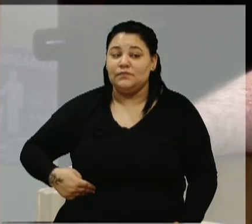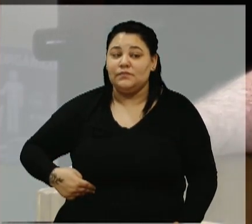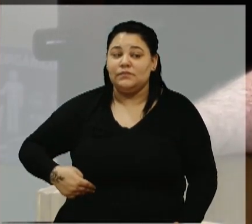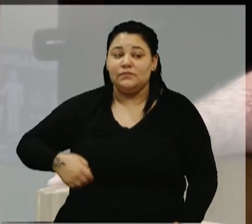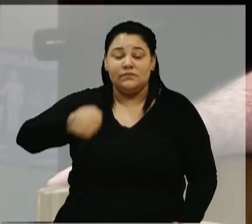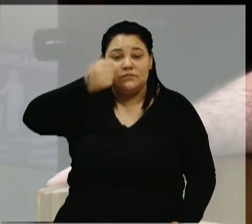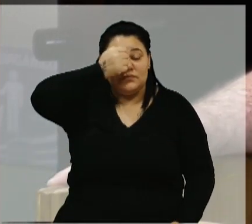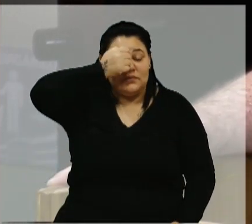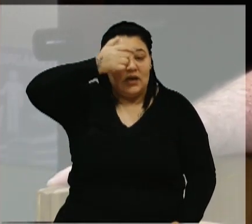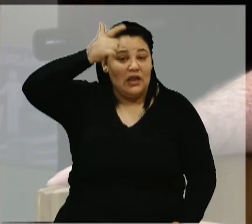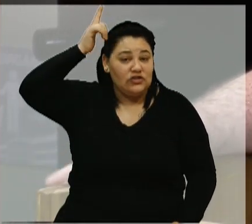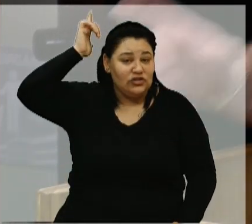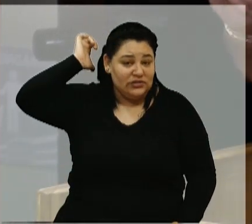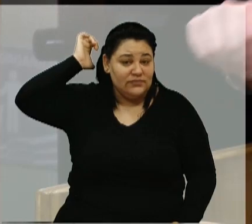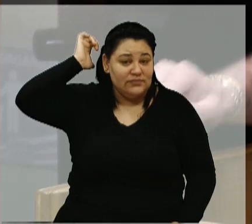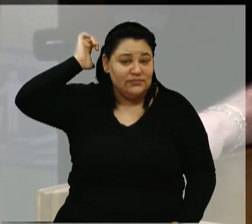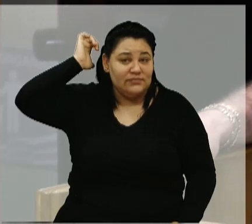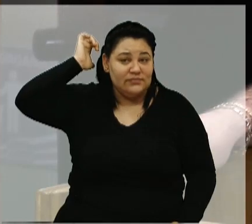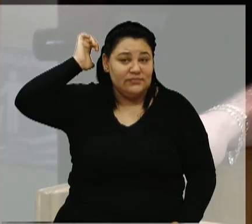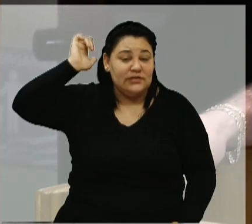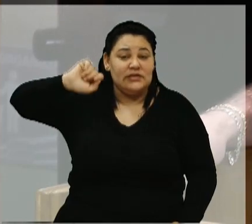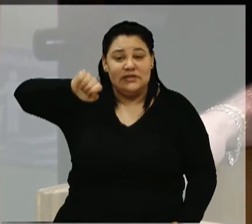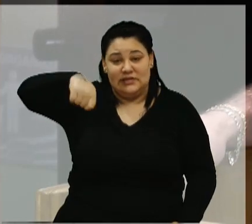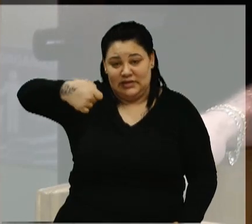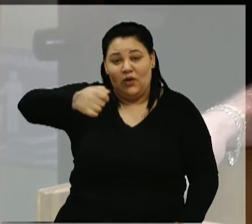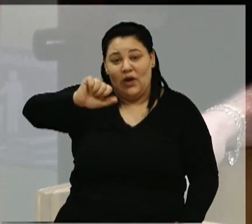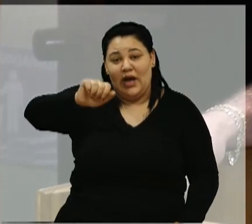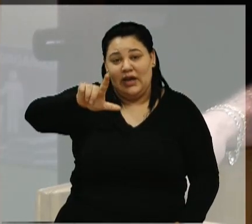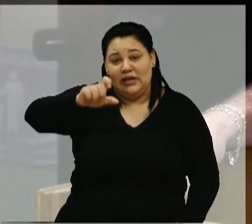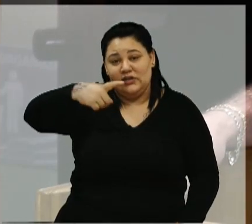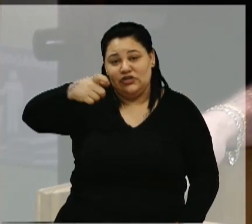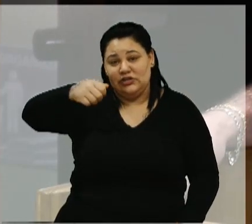incorre em crime, de inclusive ser preso,